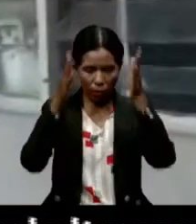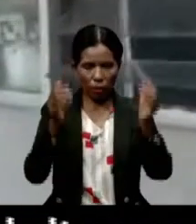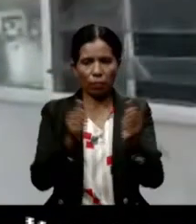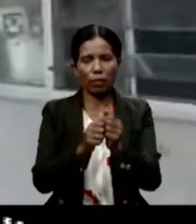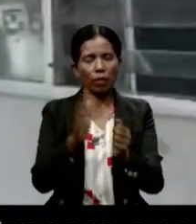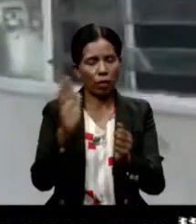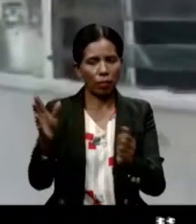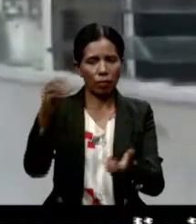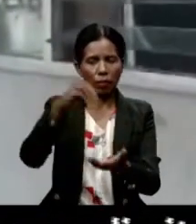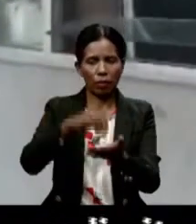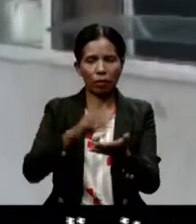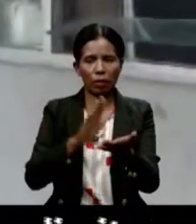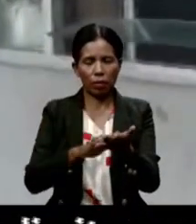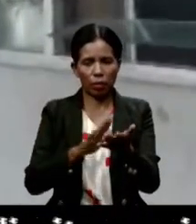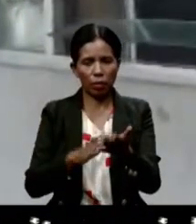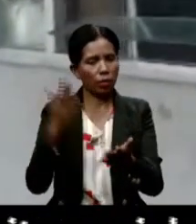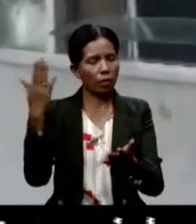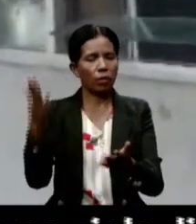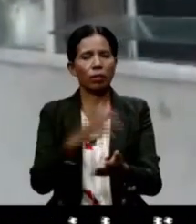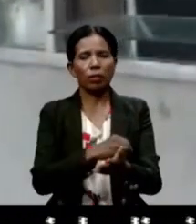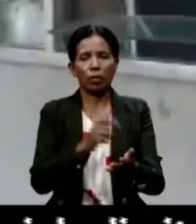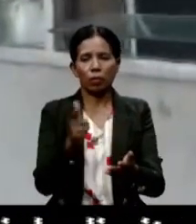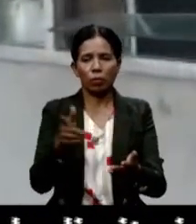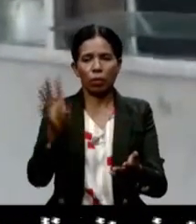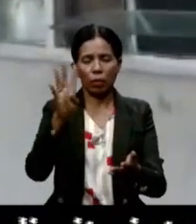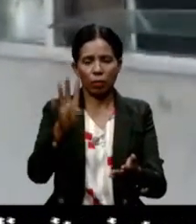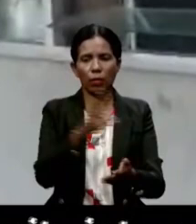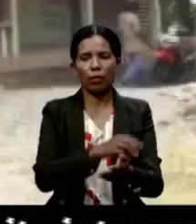nebe kolokadu ia Escola Básica Central Ronu Resinghat no